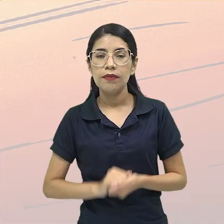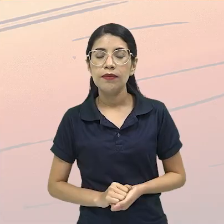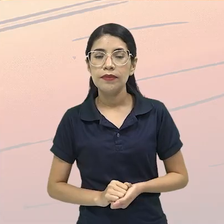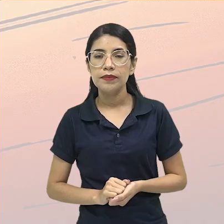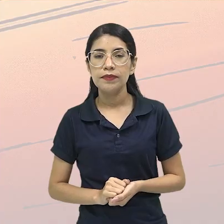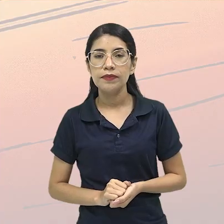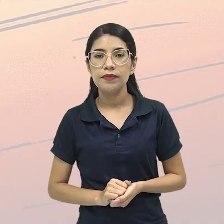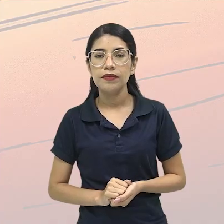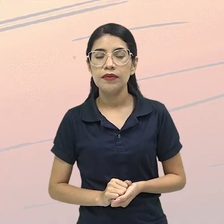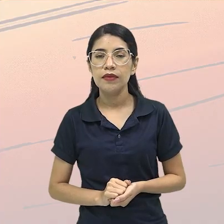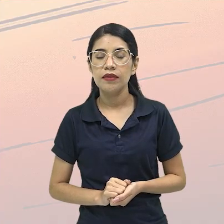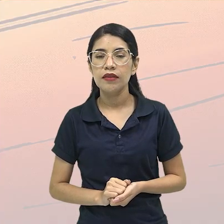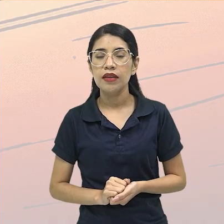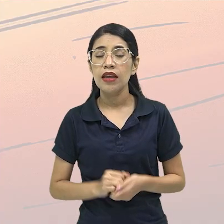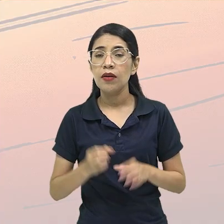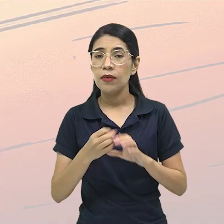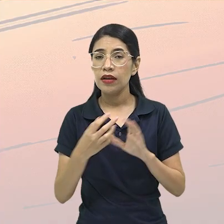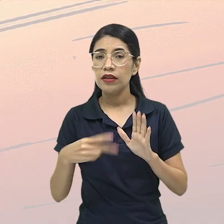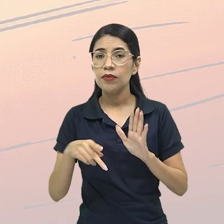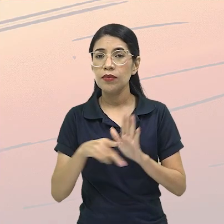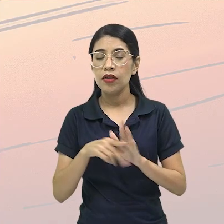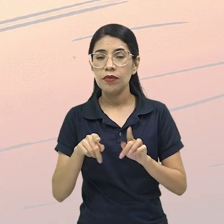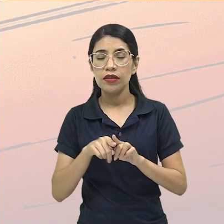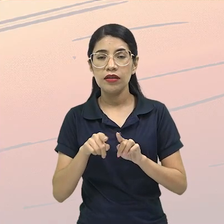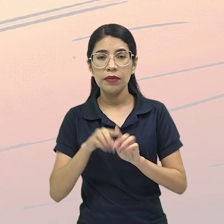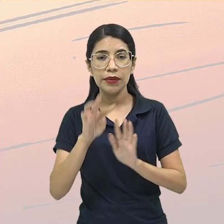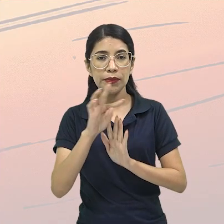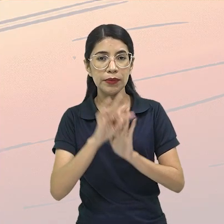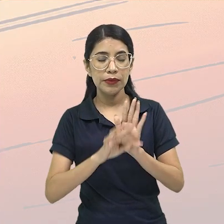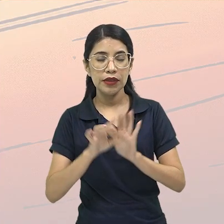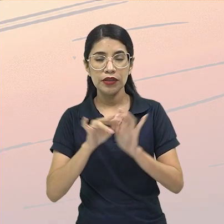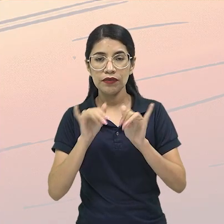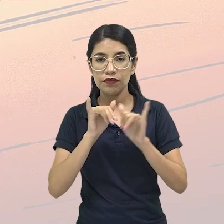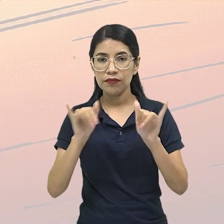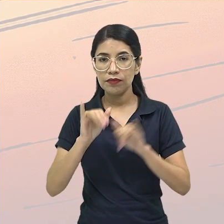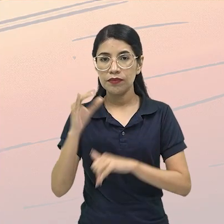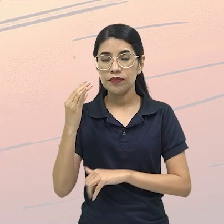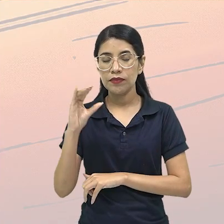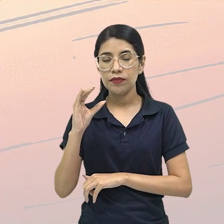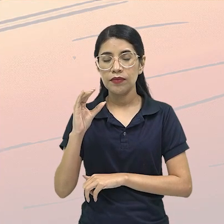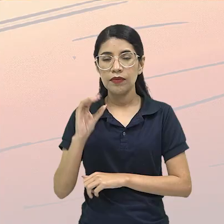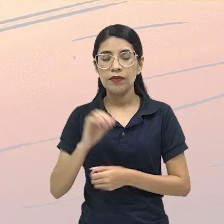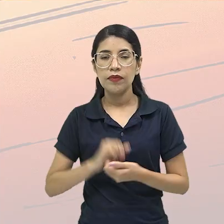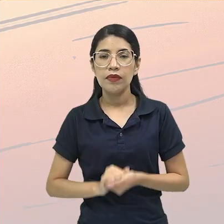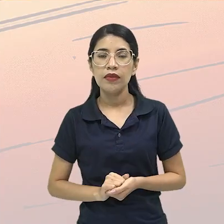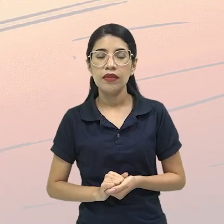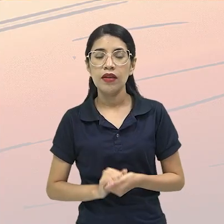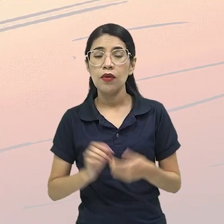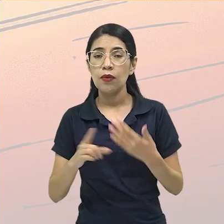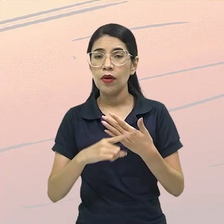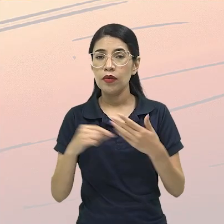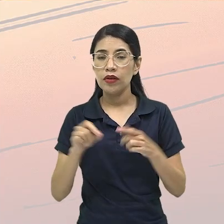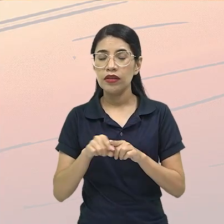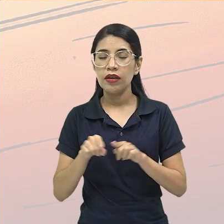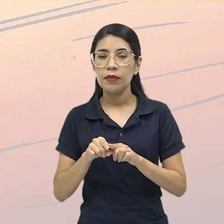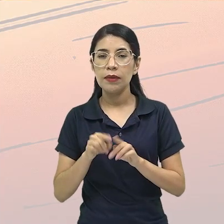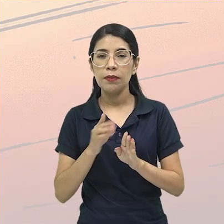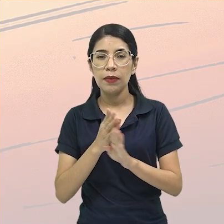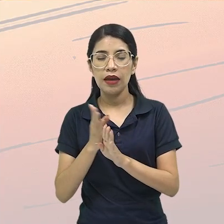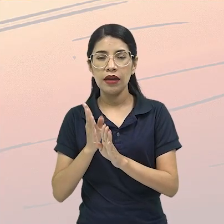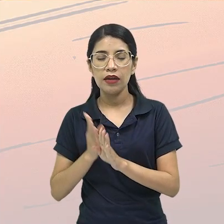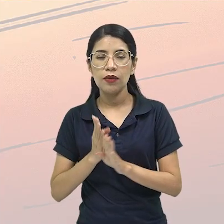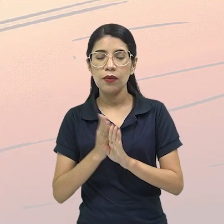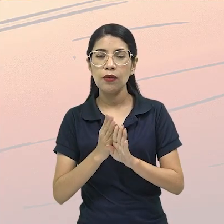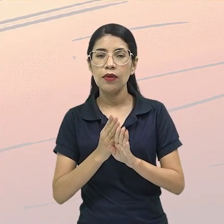ele. Como é característico dos textos de divulgação científica, Sagan procura metáforas capazes